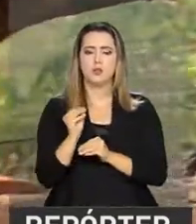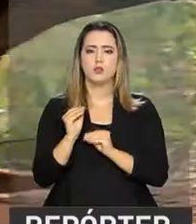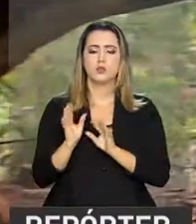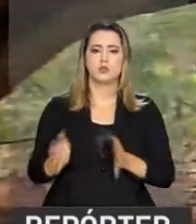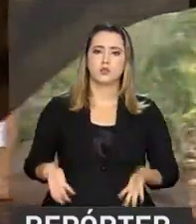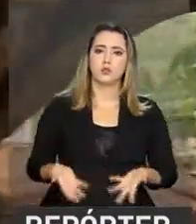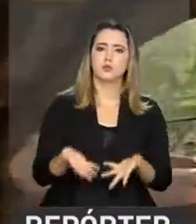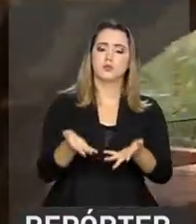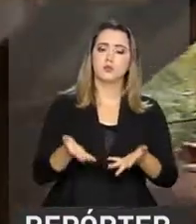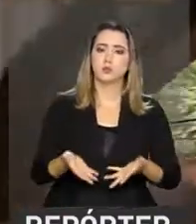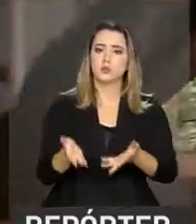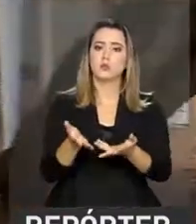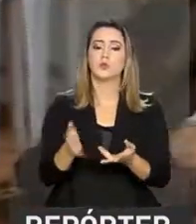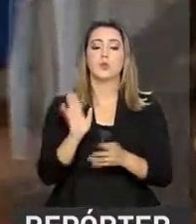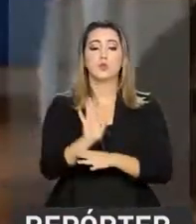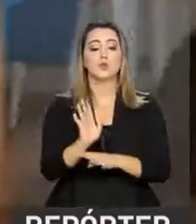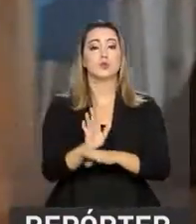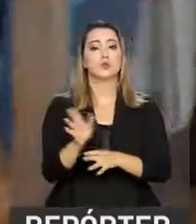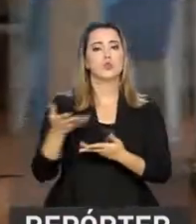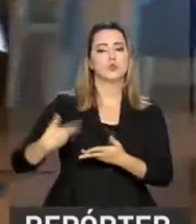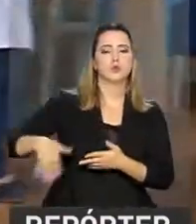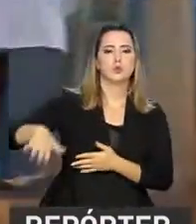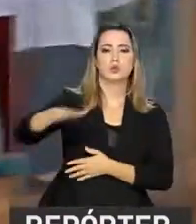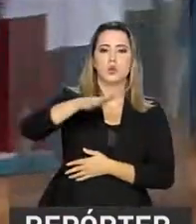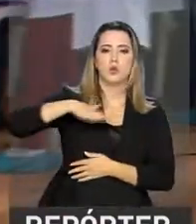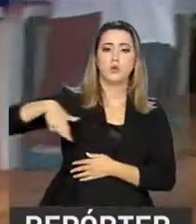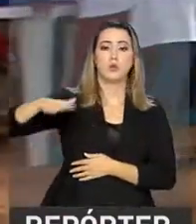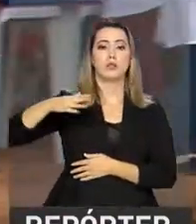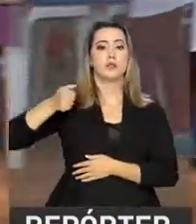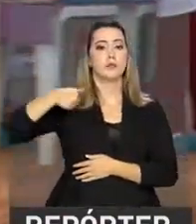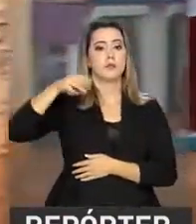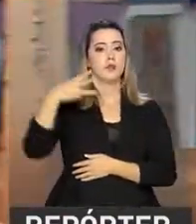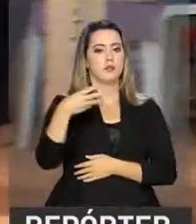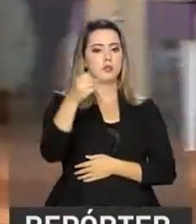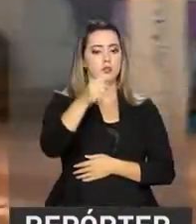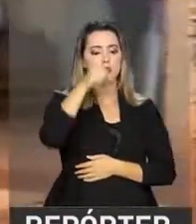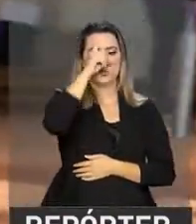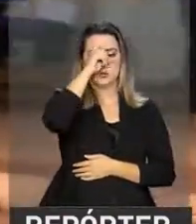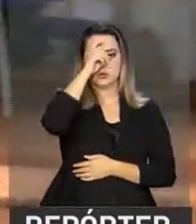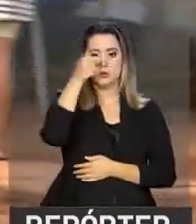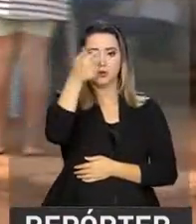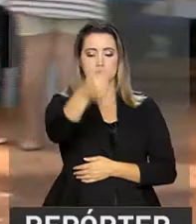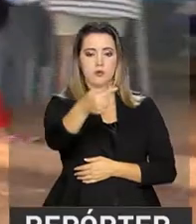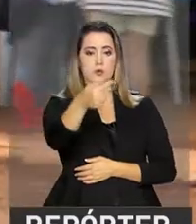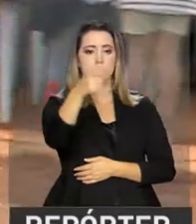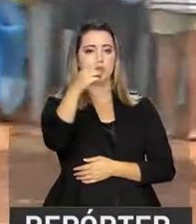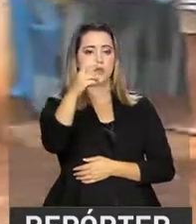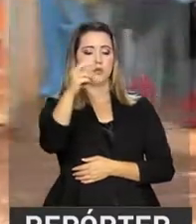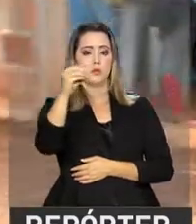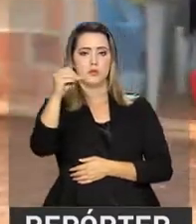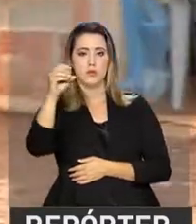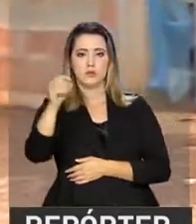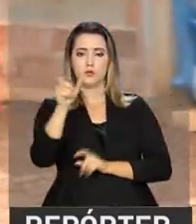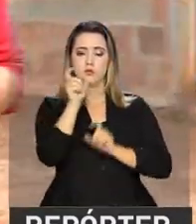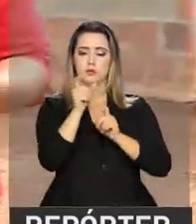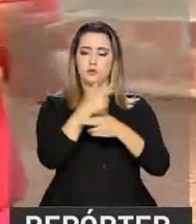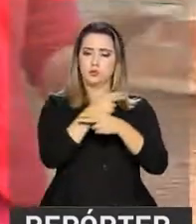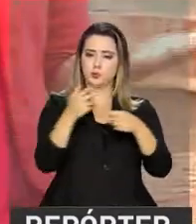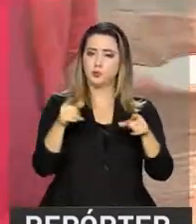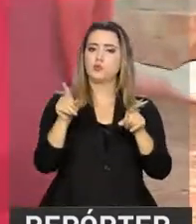itinerante em todo o país são mais de trinta e oito hospitais e sete mil e 500 procedimentos